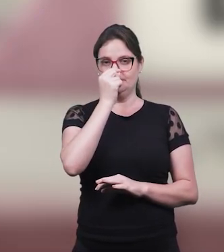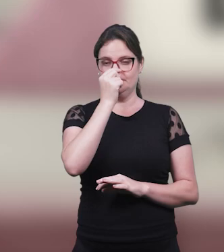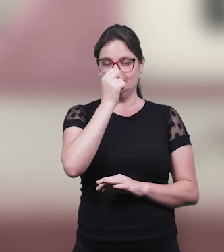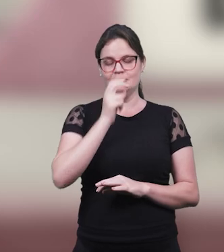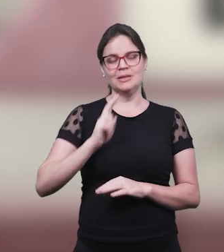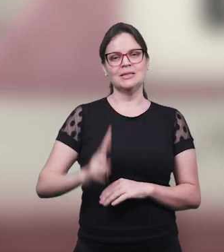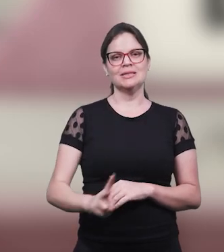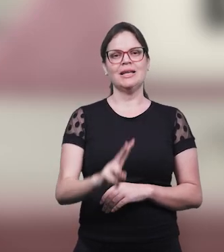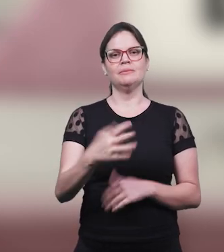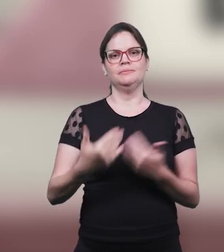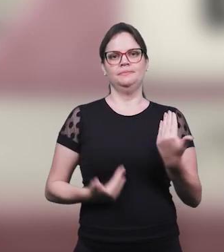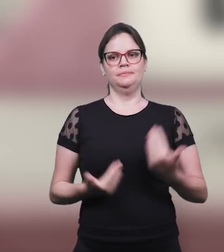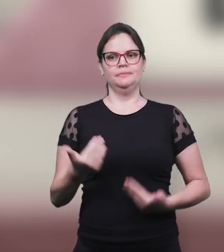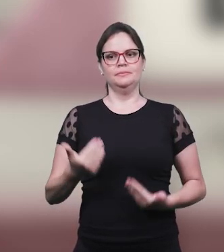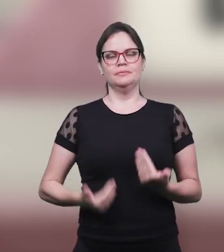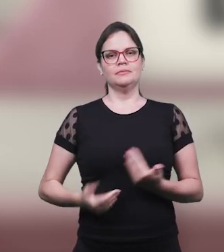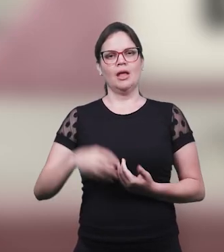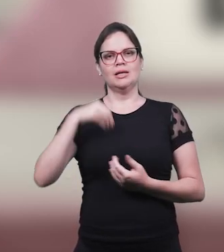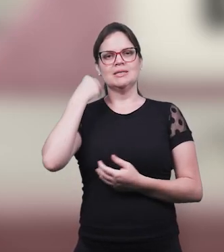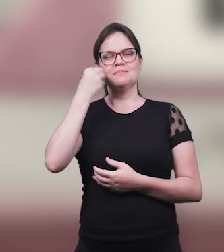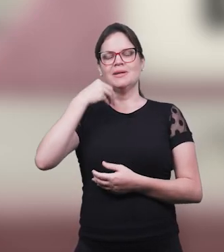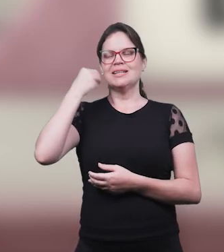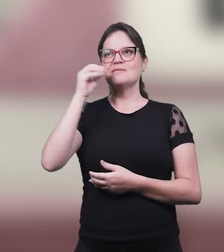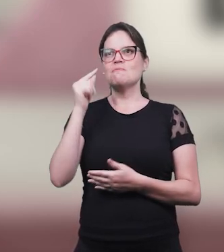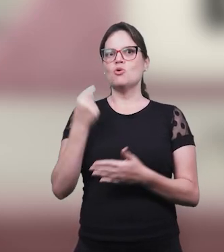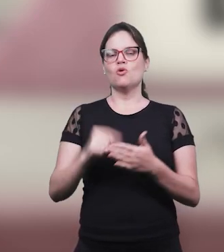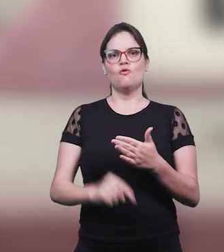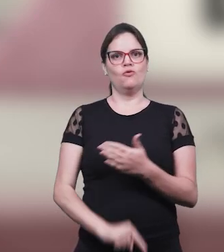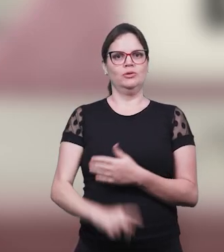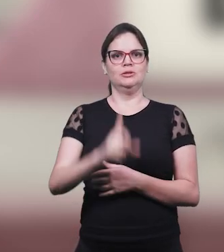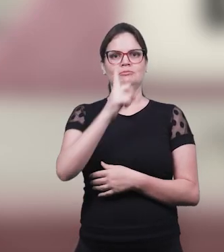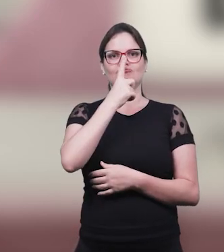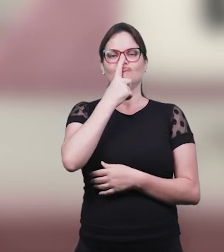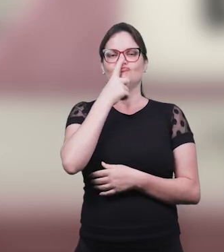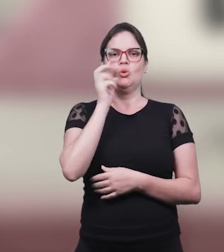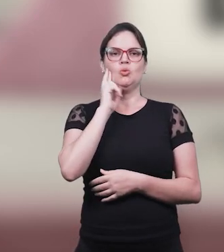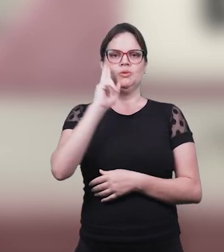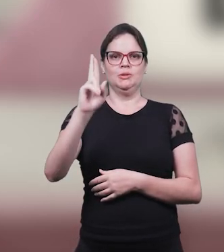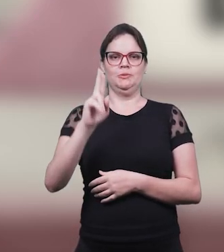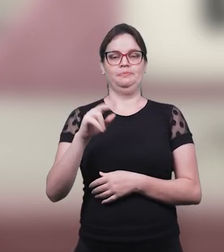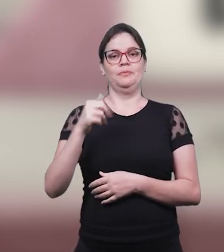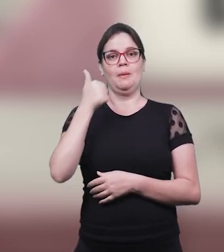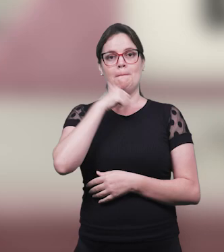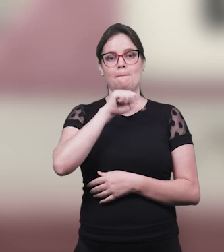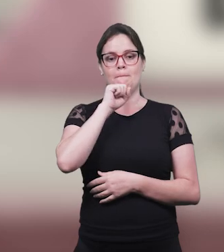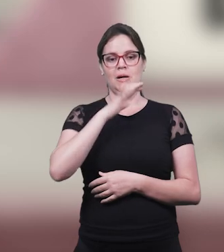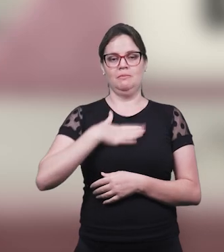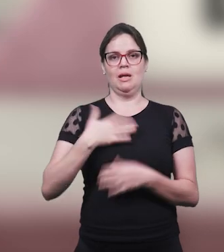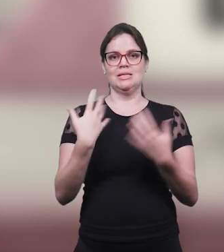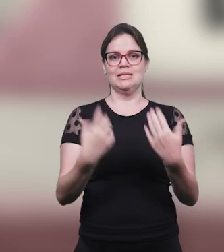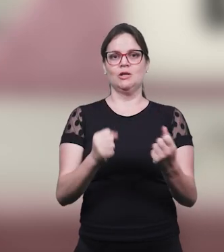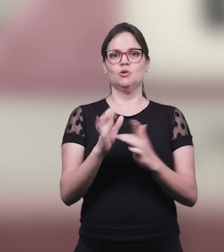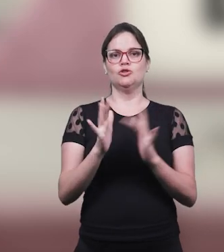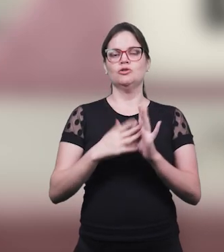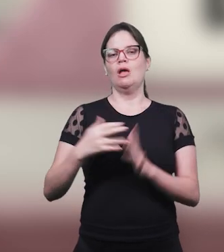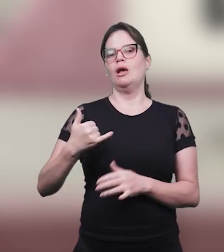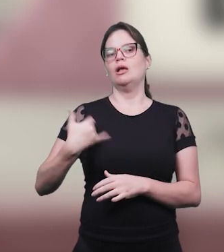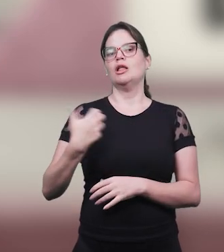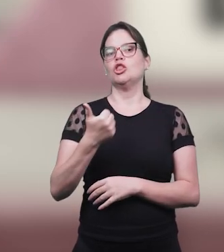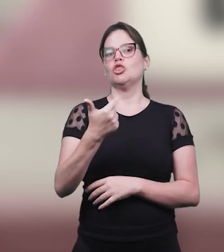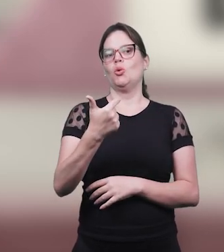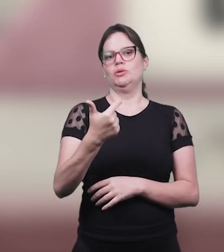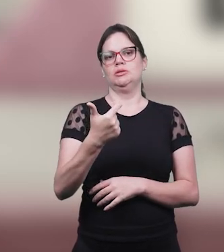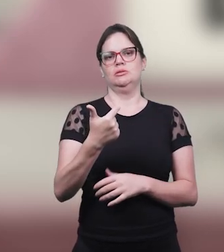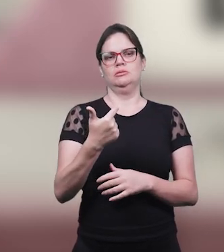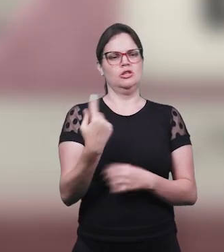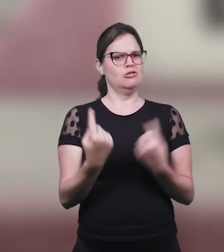uma serva de experiências muito profundas com o Senhor. Ela se converteu aos 12 anos de idade sozinha. Ela passou